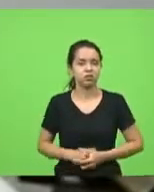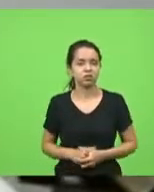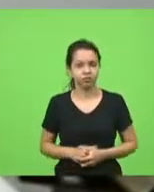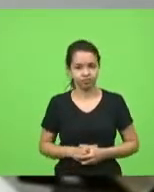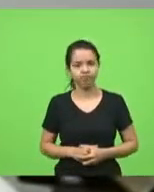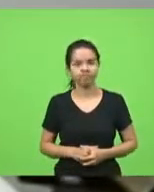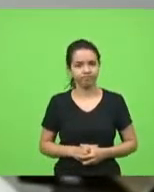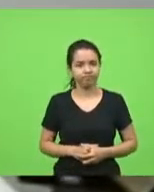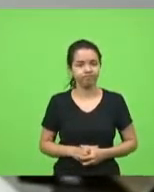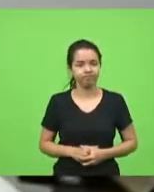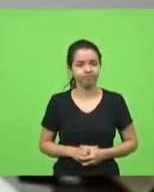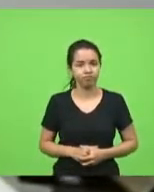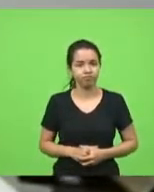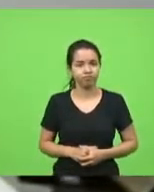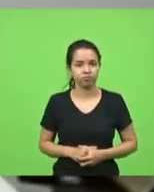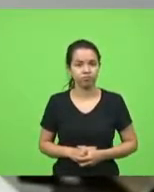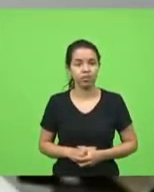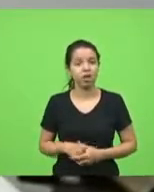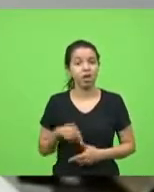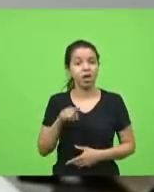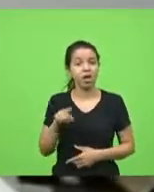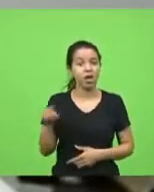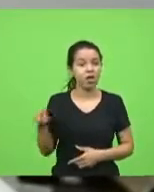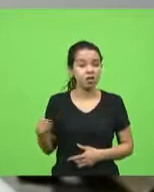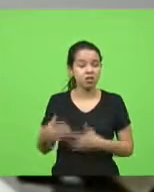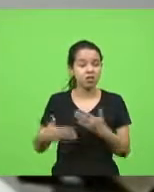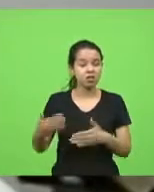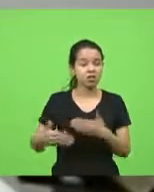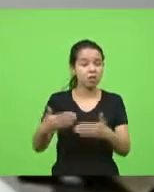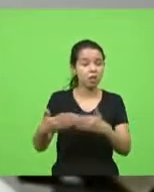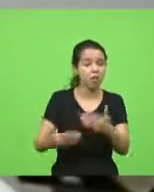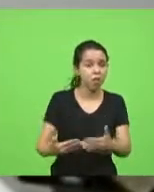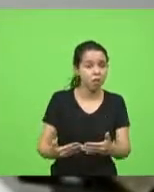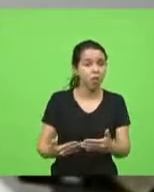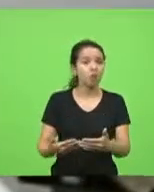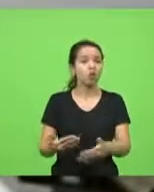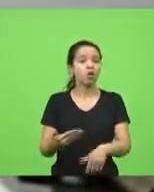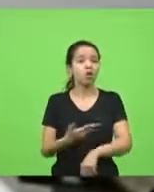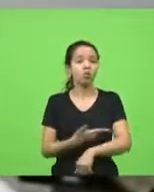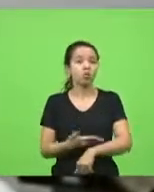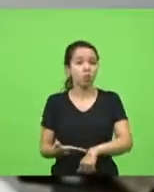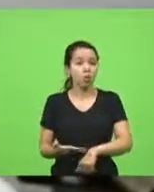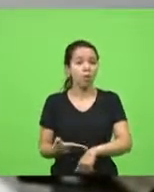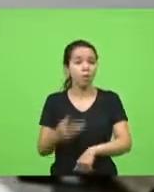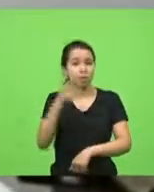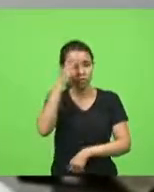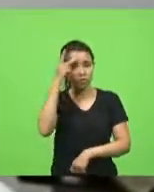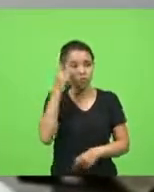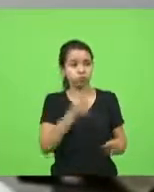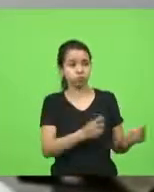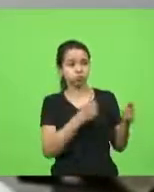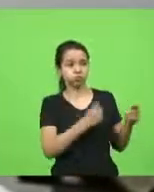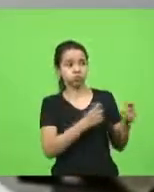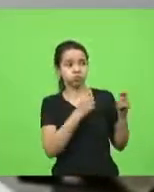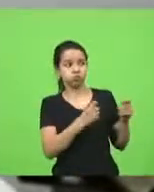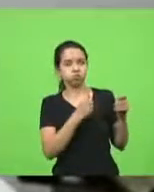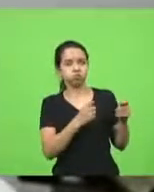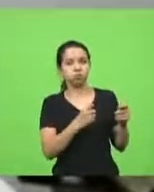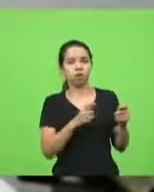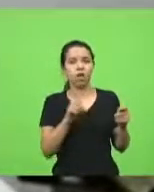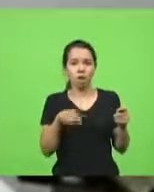isso produz algo extremamente comum nas pessoas sob pressão contínua, que é o